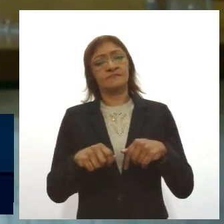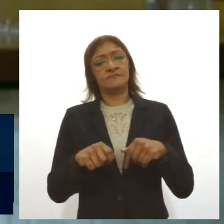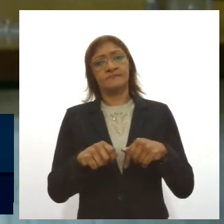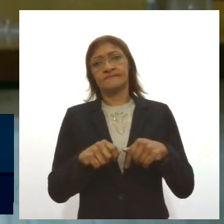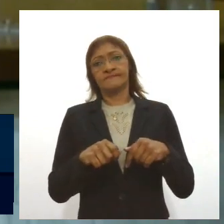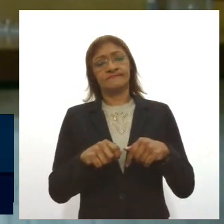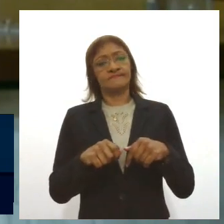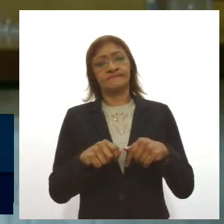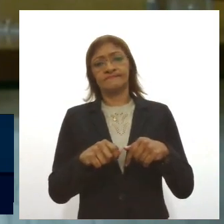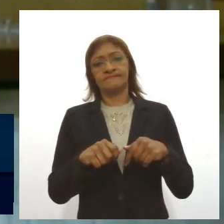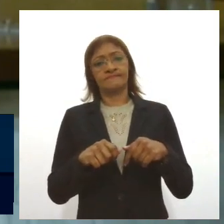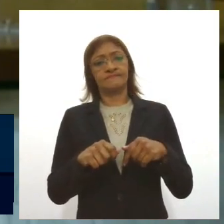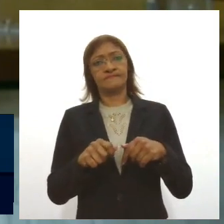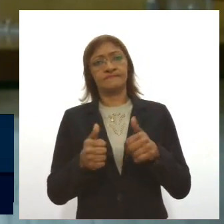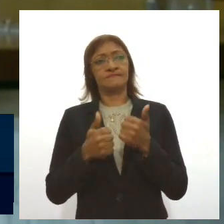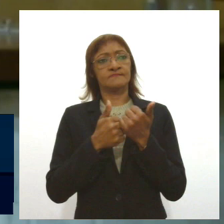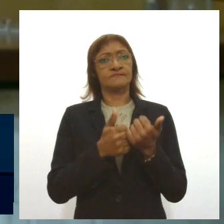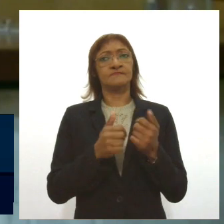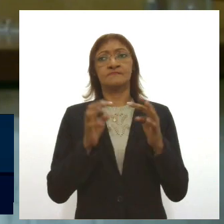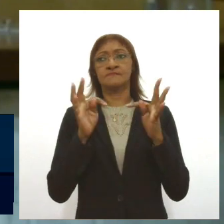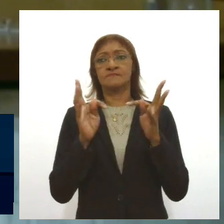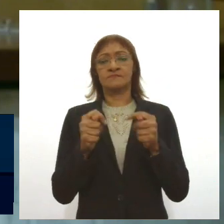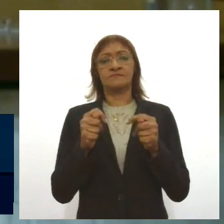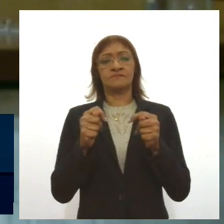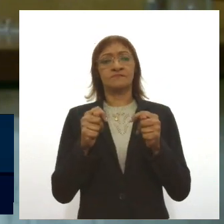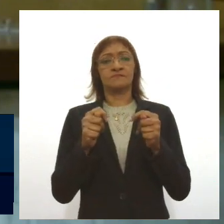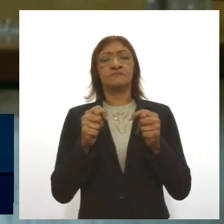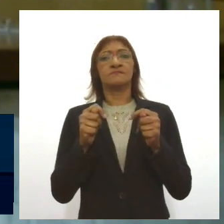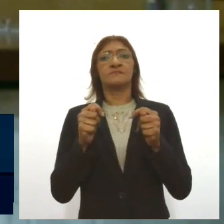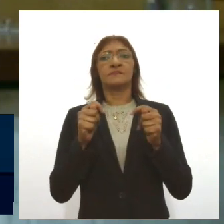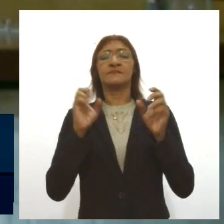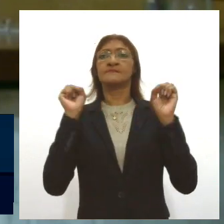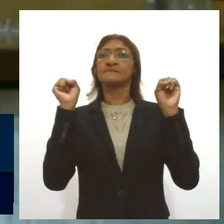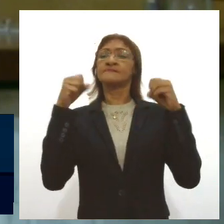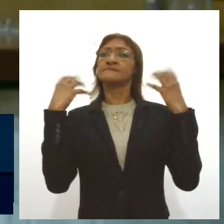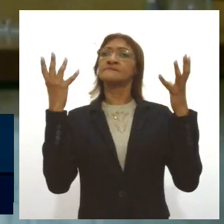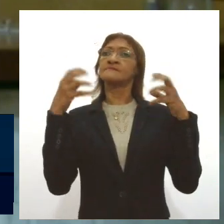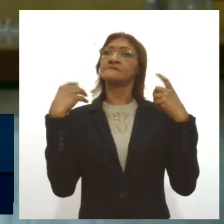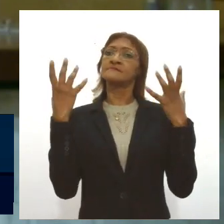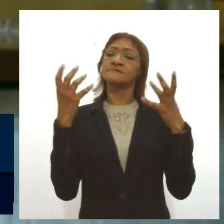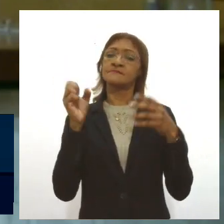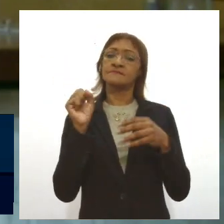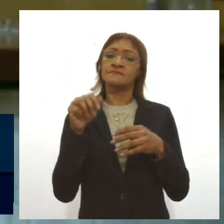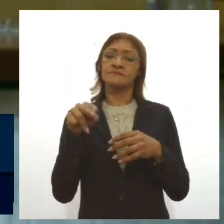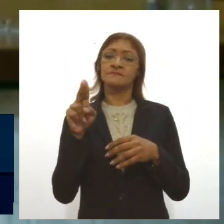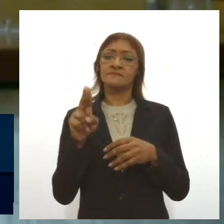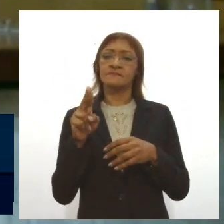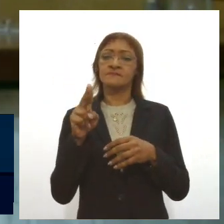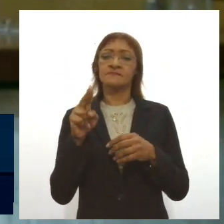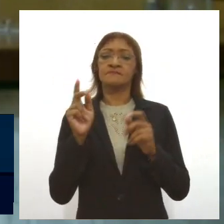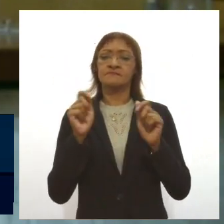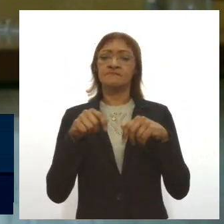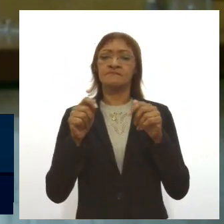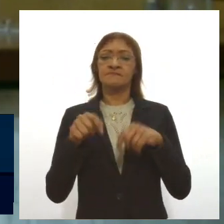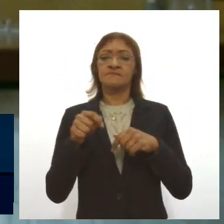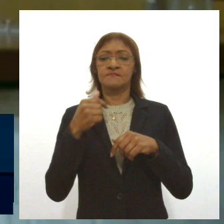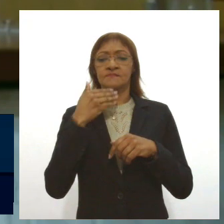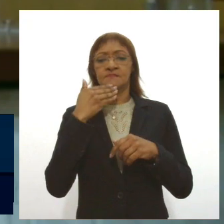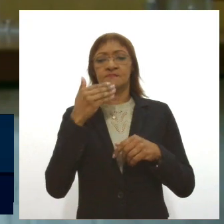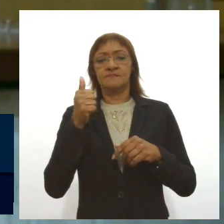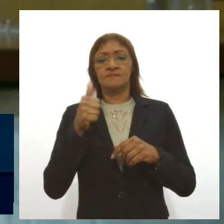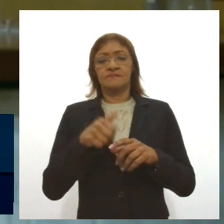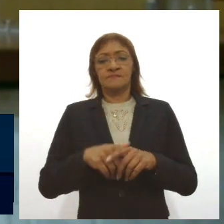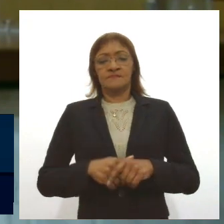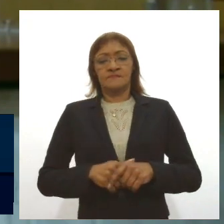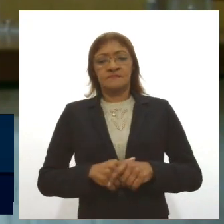colaboramos com os condutores do SAMU, a gente possa também melhorar, e aí